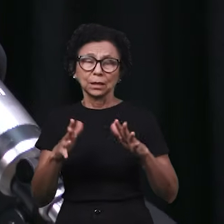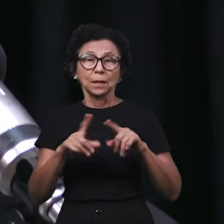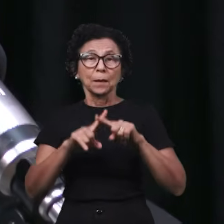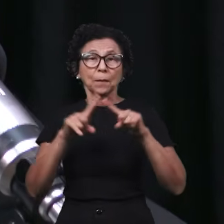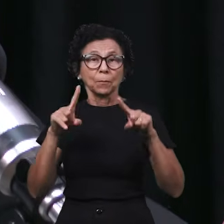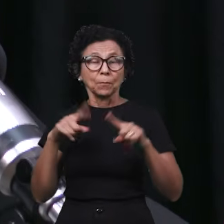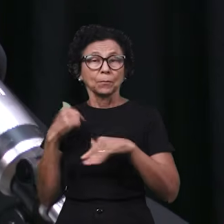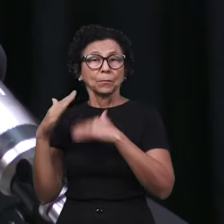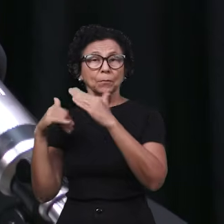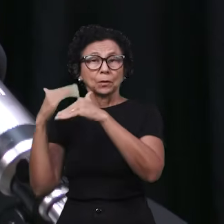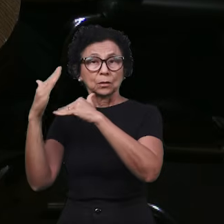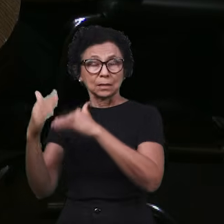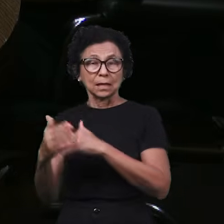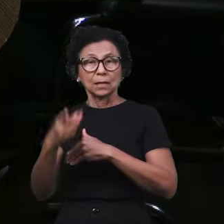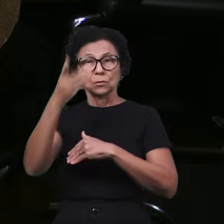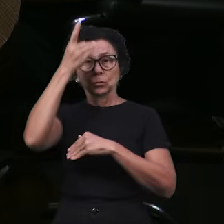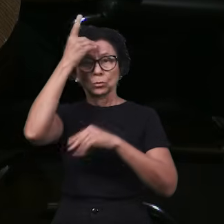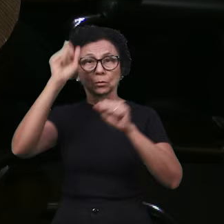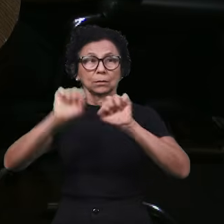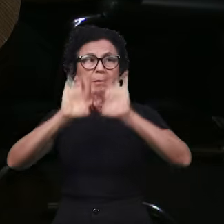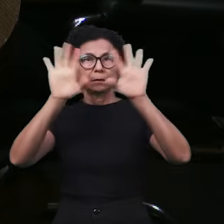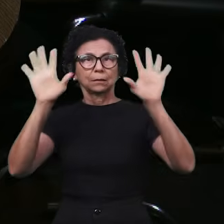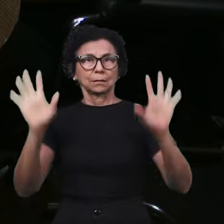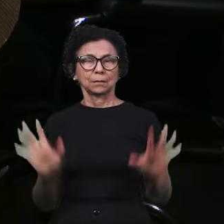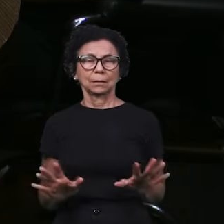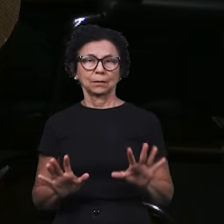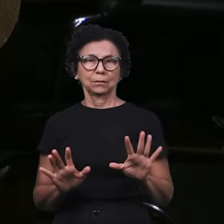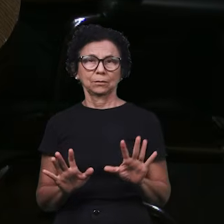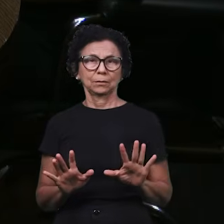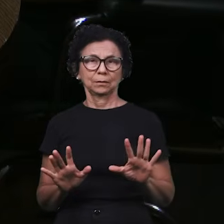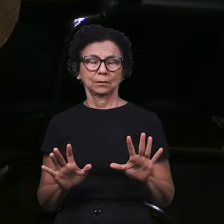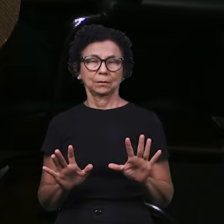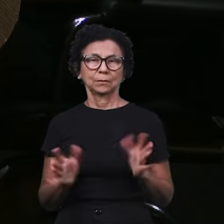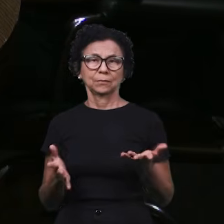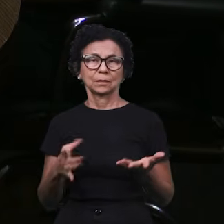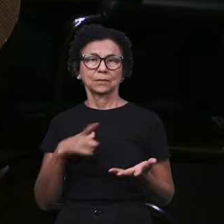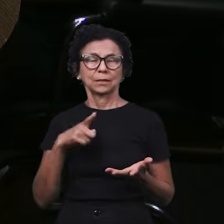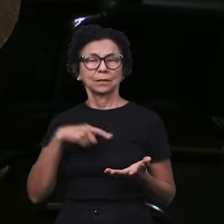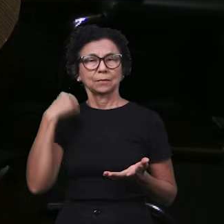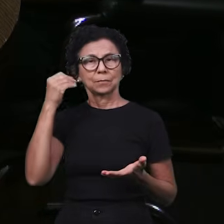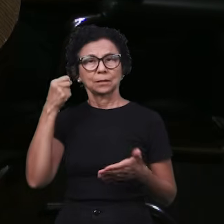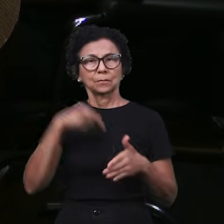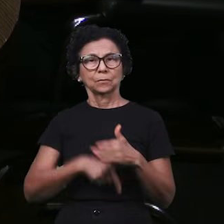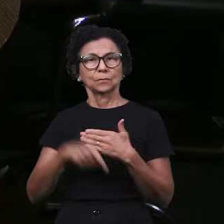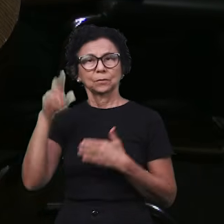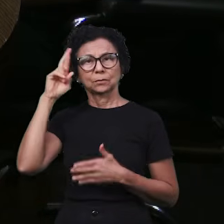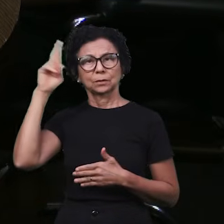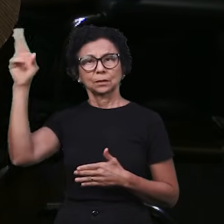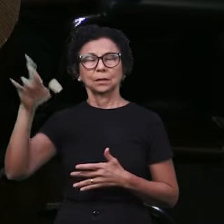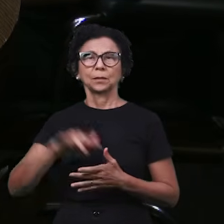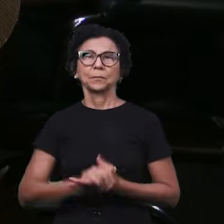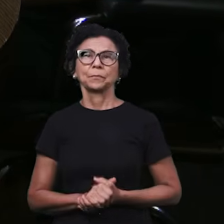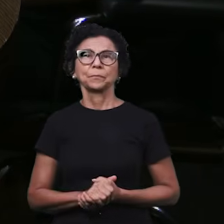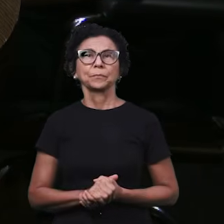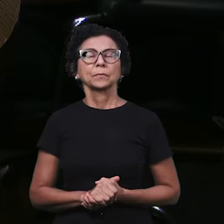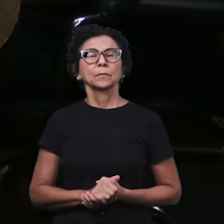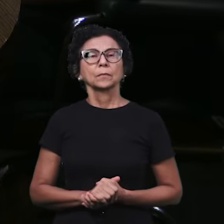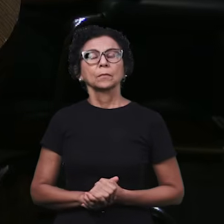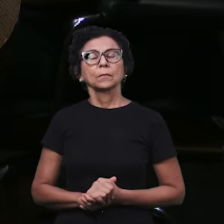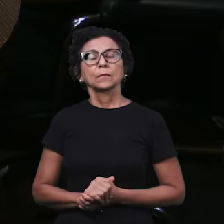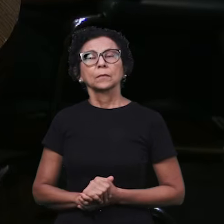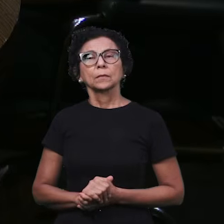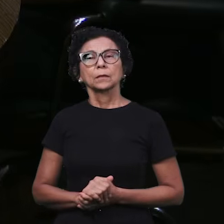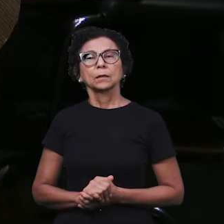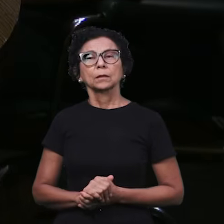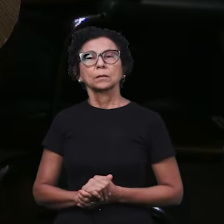né? Sim. Exatamente. E aí, sou real, sou o Senhor. Então, ele só confirmando o que ele já estava falando, né? Sou o Senhor, sou a rocha. Agora ele fala,